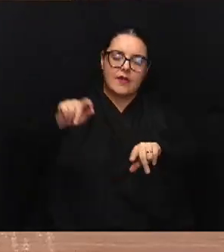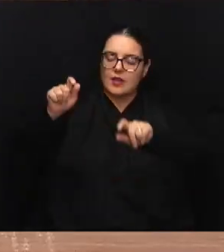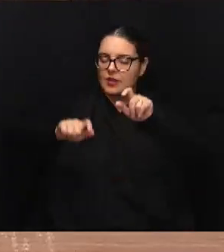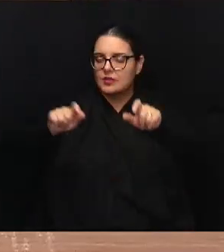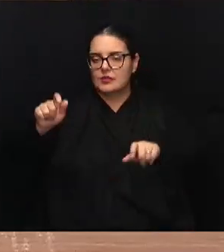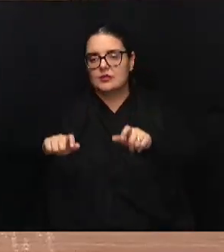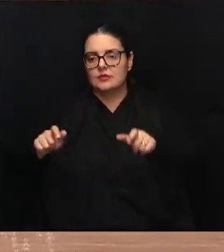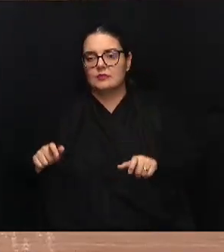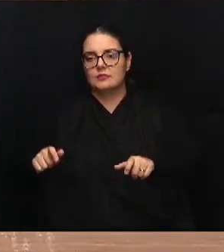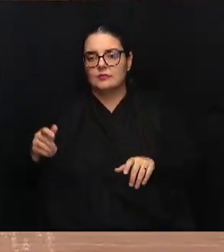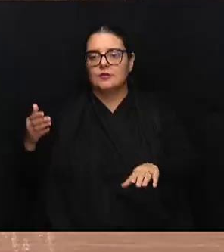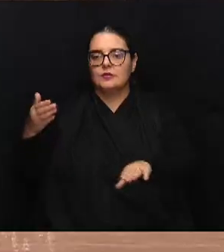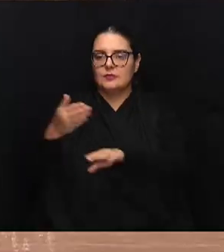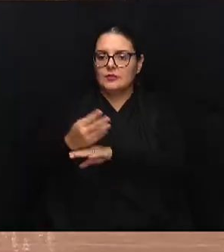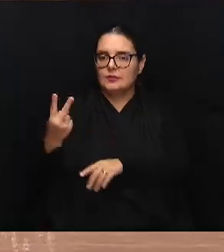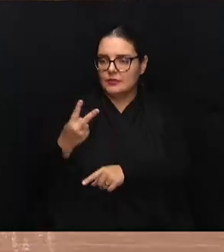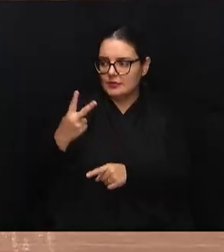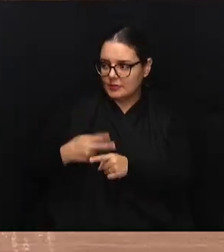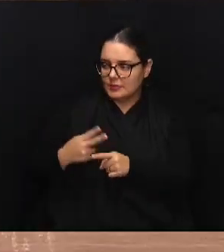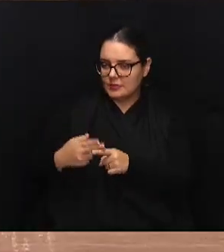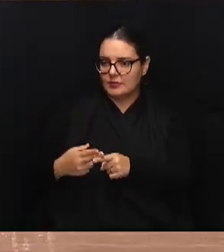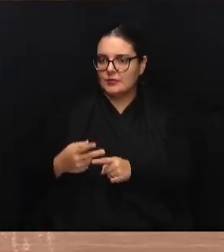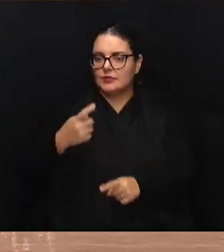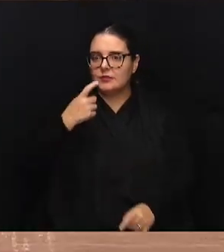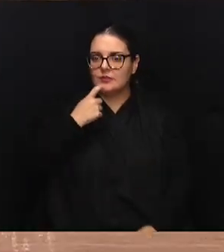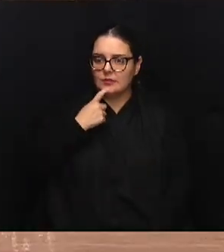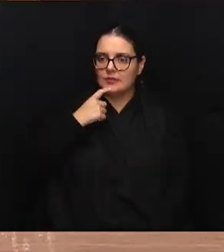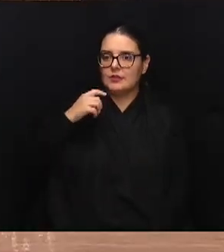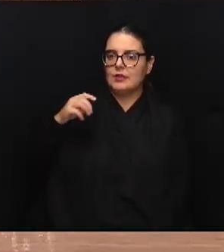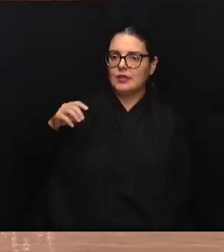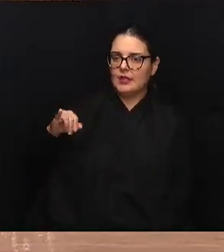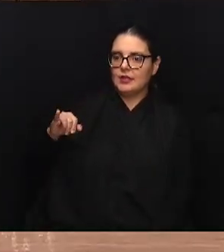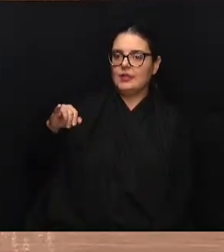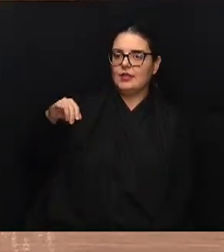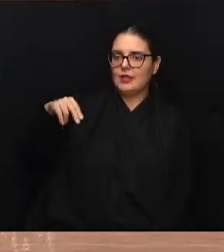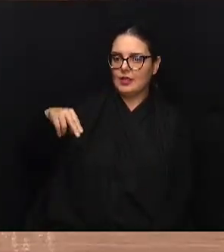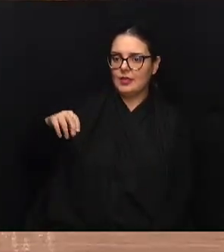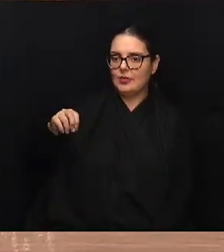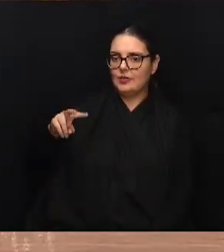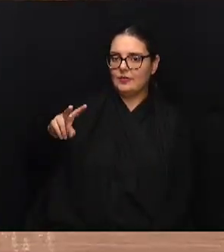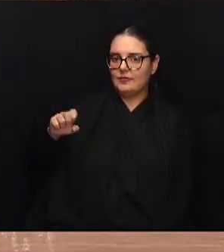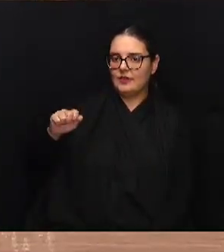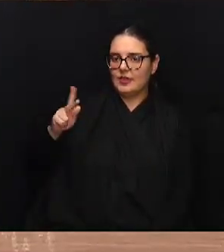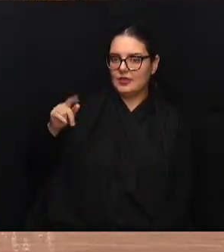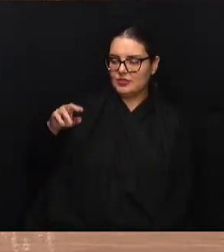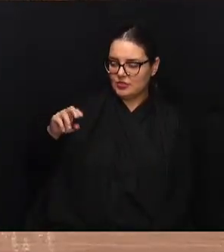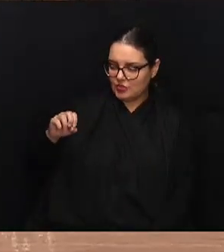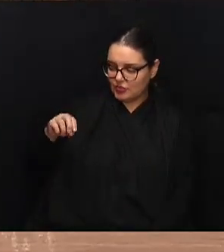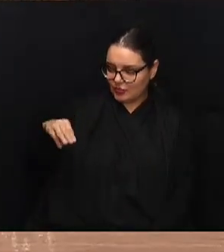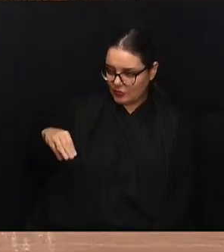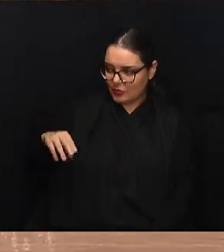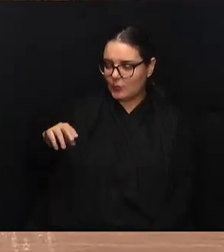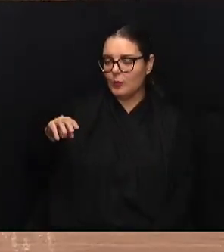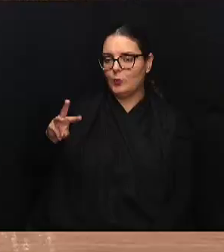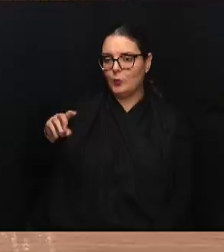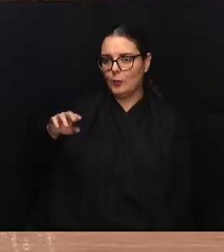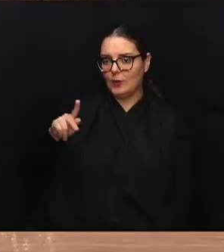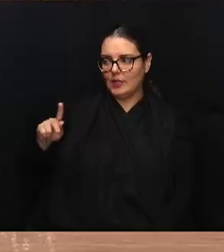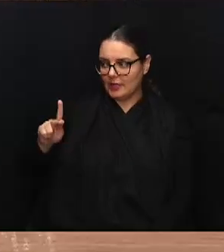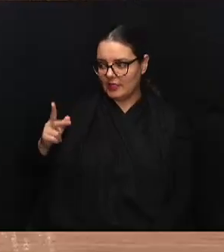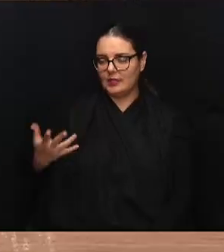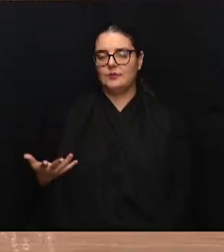foram à segunda edição do Campinas Innovation Week. A TV Câmara esteve lá, a Câmara participando,